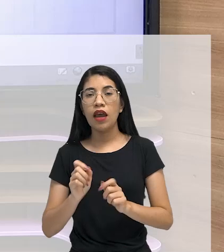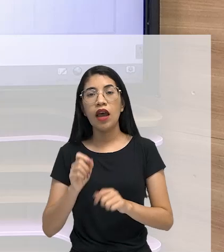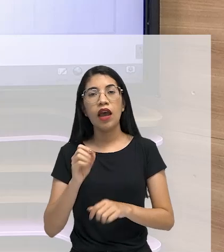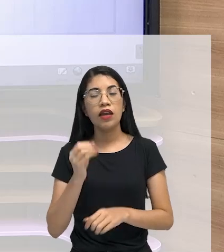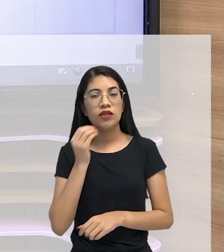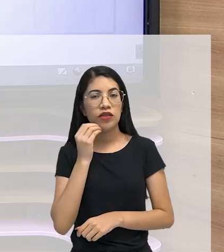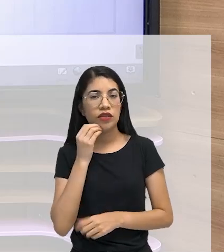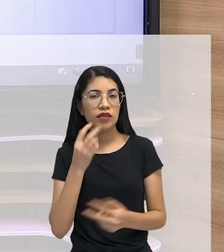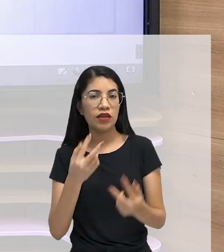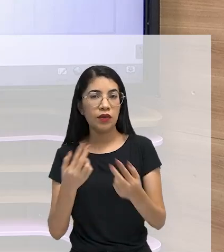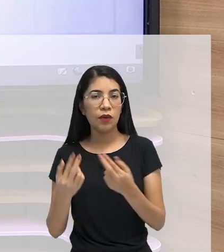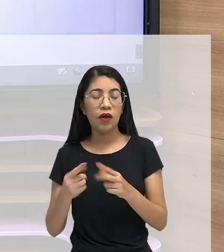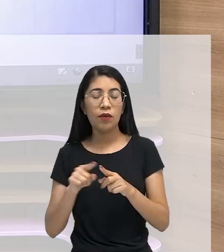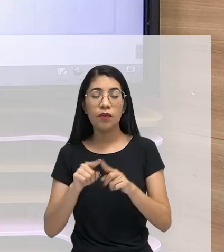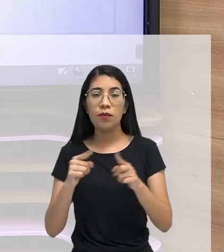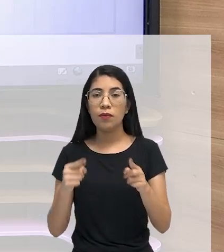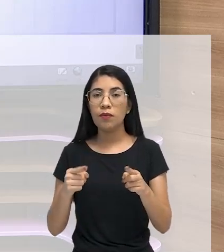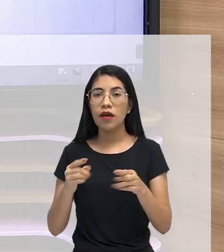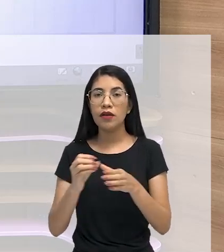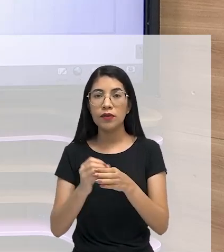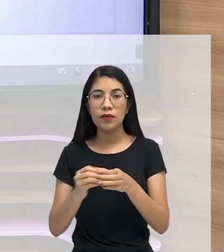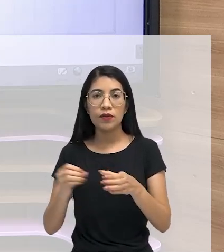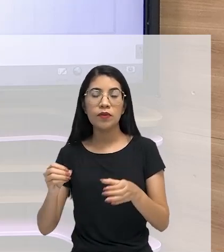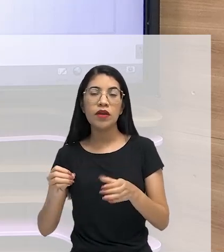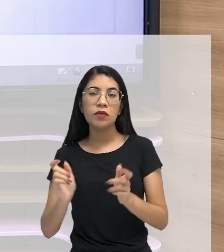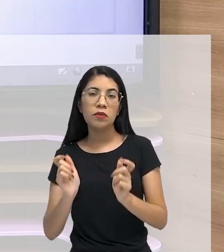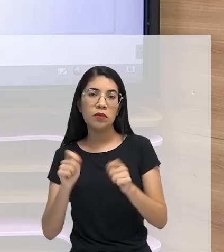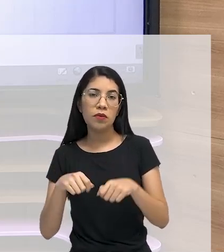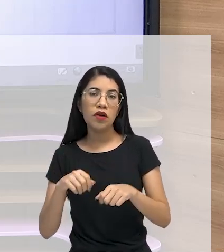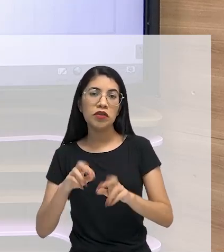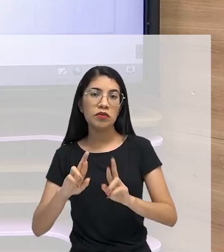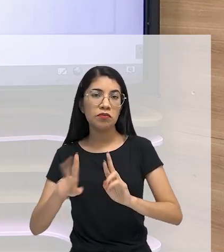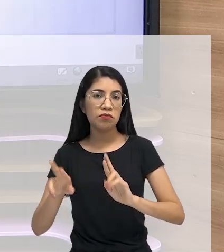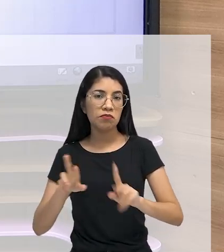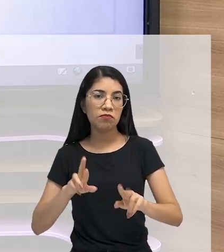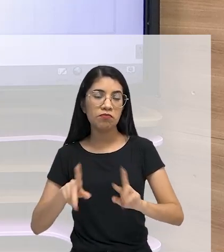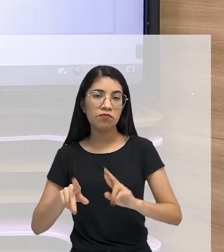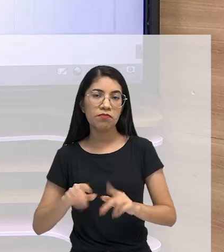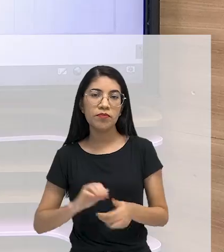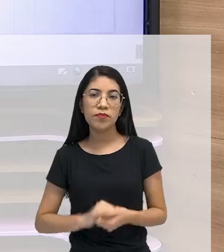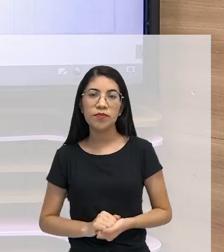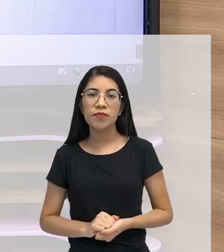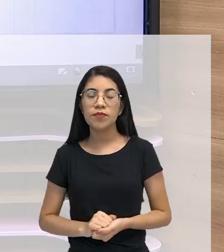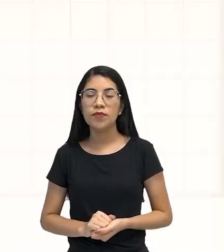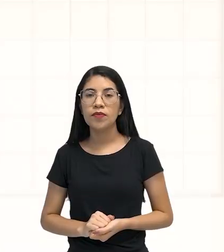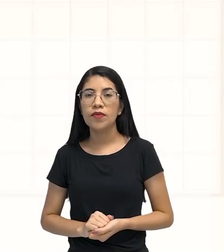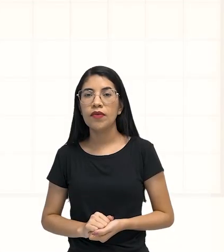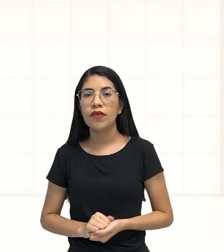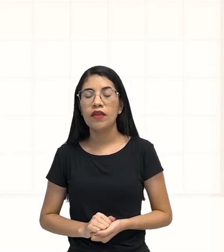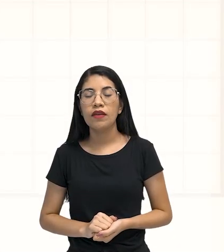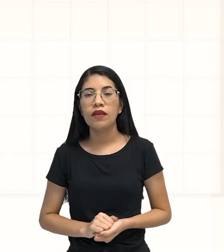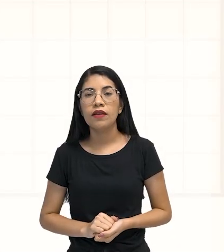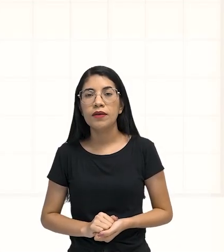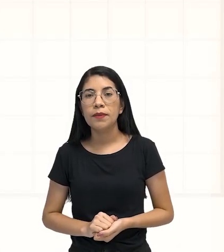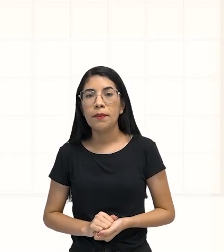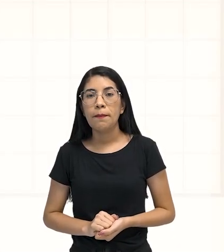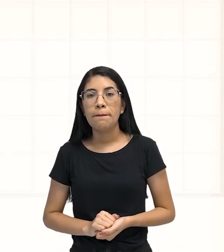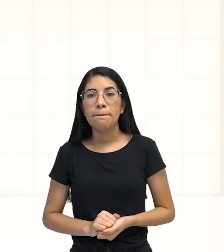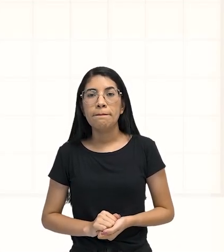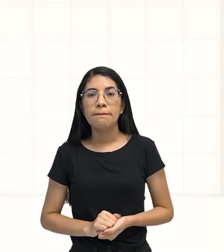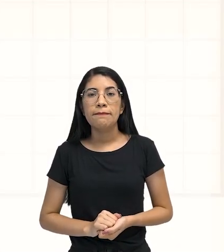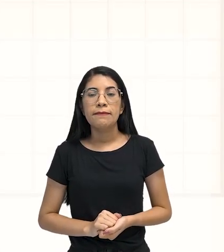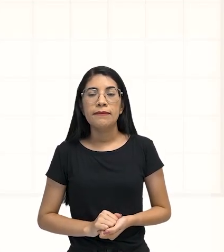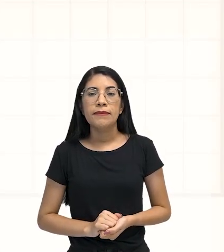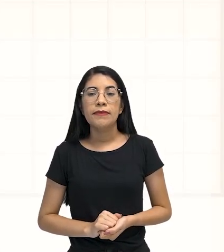chance, mas os eventos aqui, eles podem dar diferentes, tá bom? Vamos lá, então.